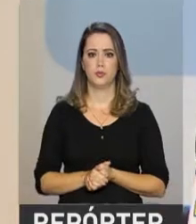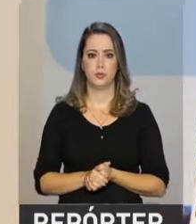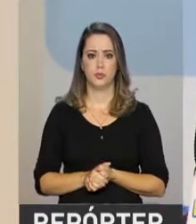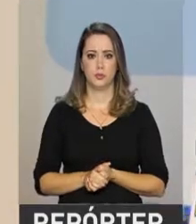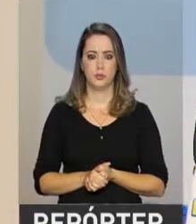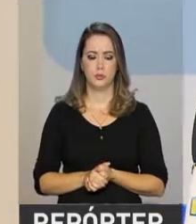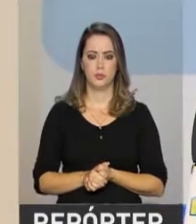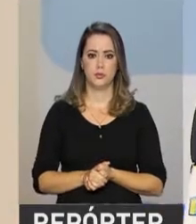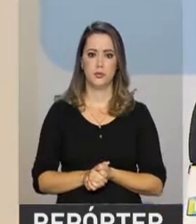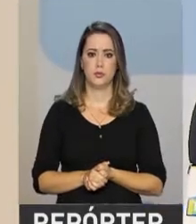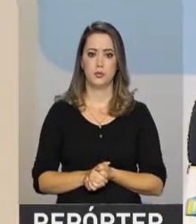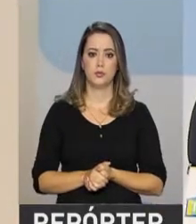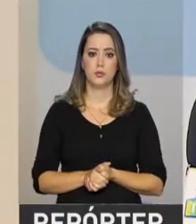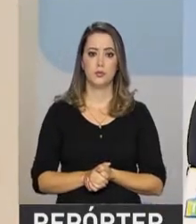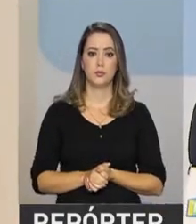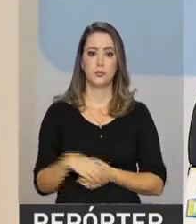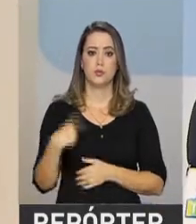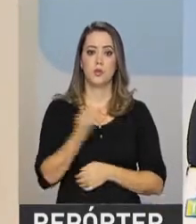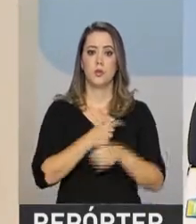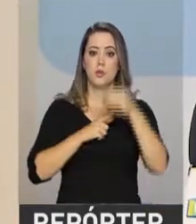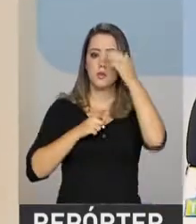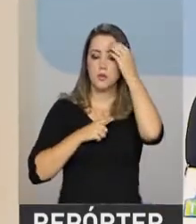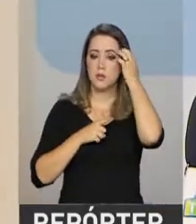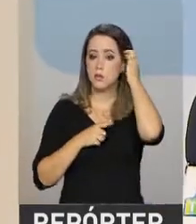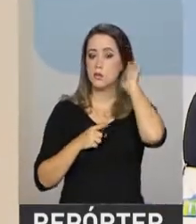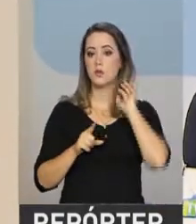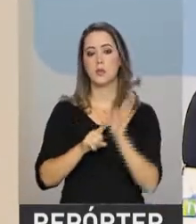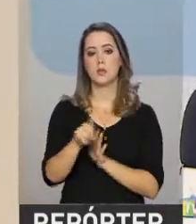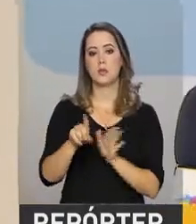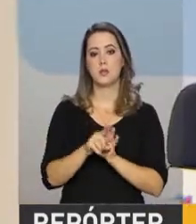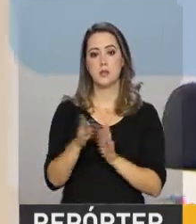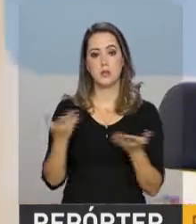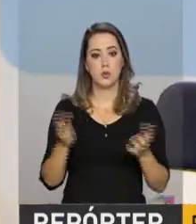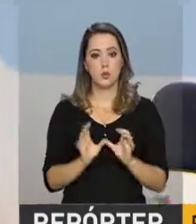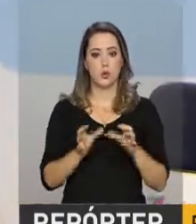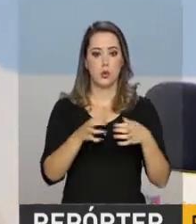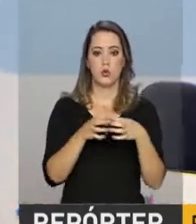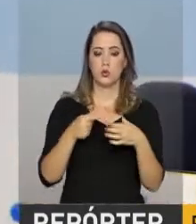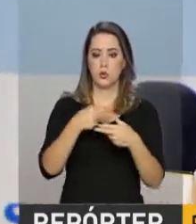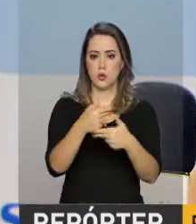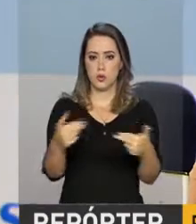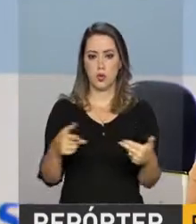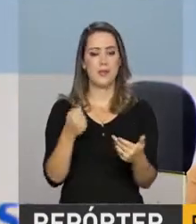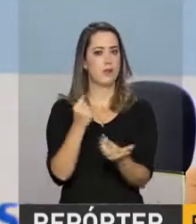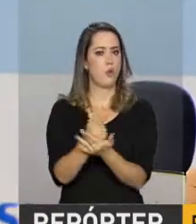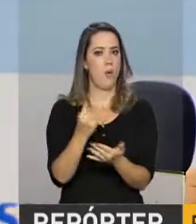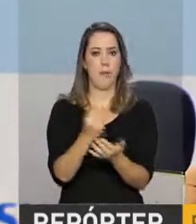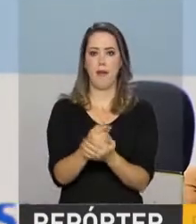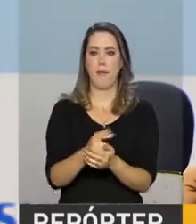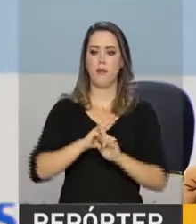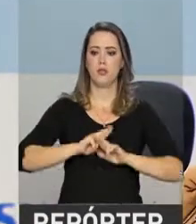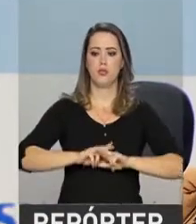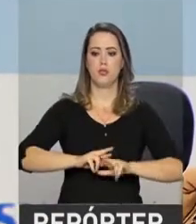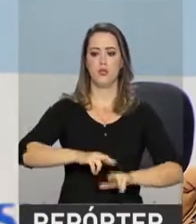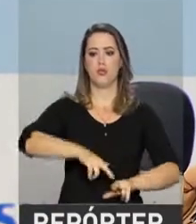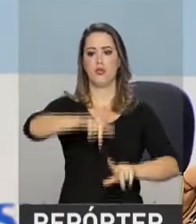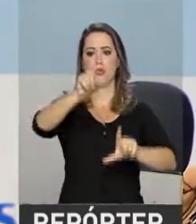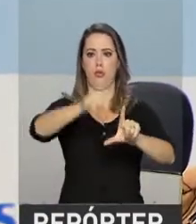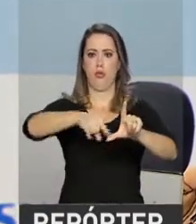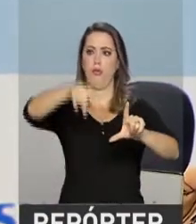nós temos pesquisas de que os preços cobrados nos cortes de produção muito diversos em todo o